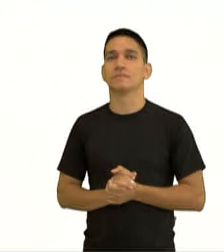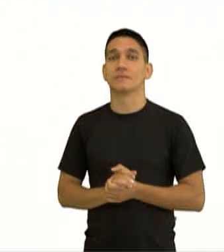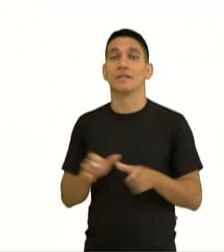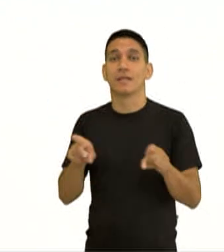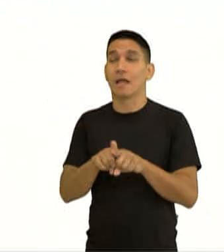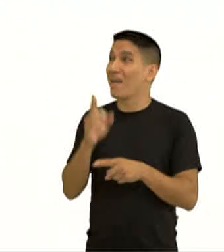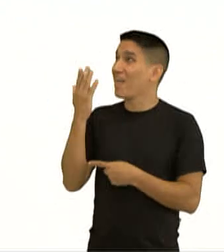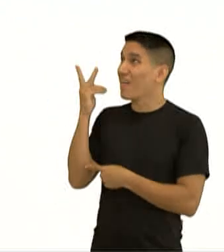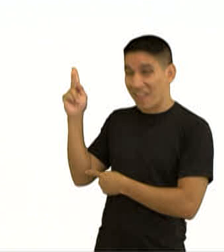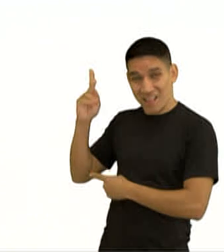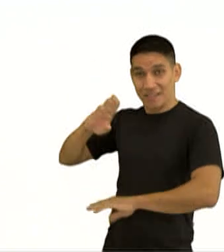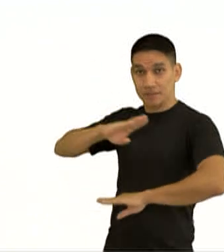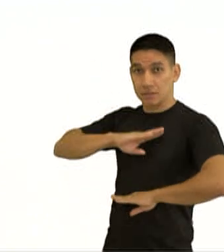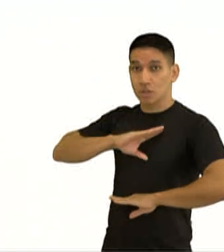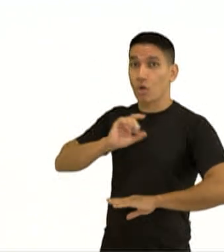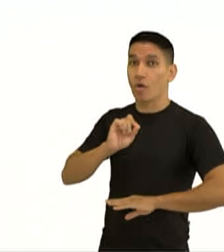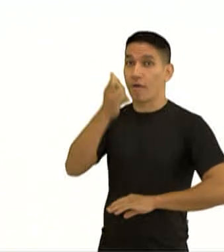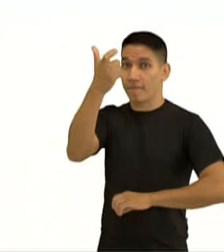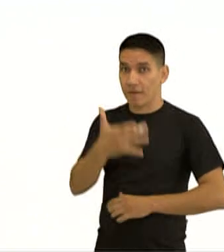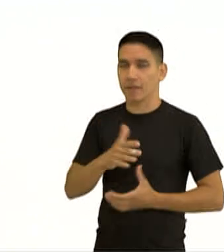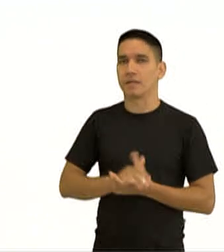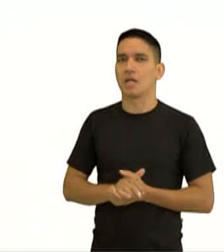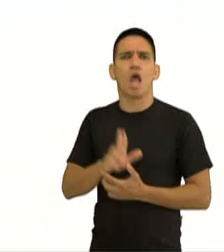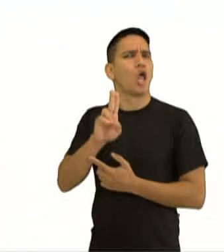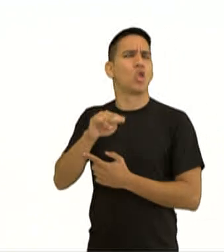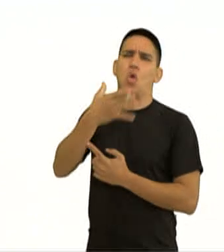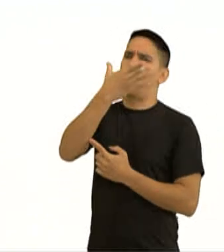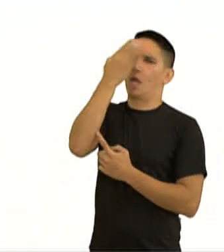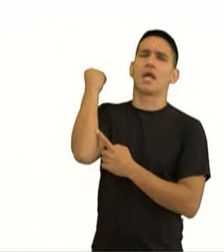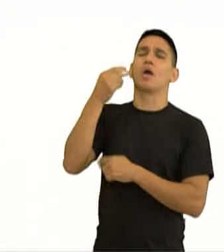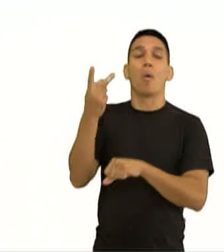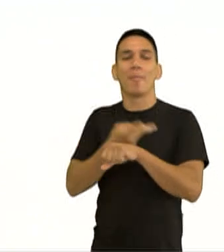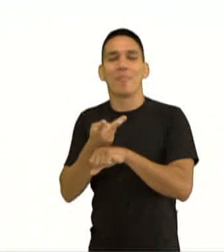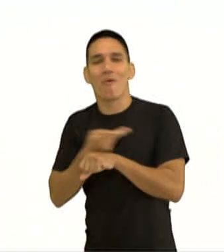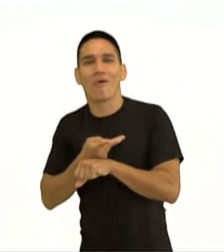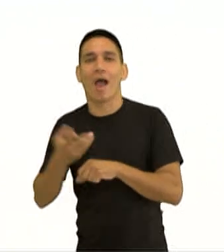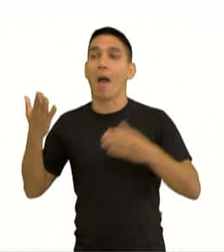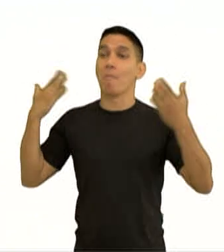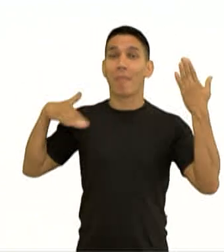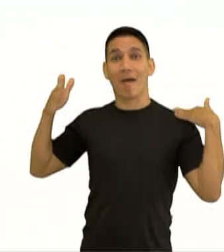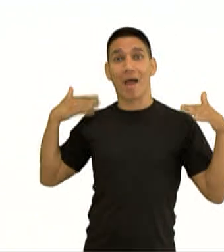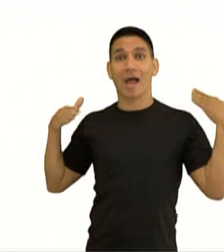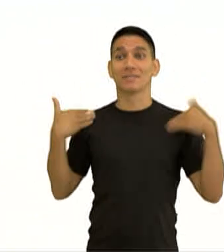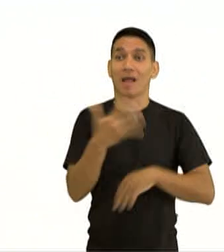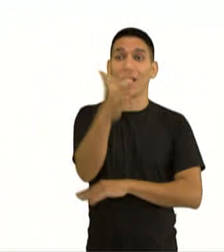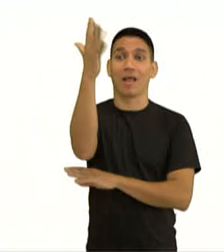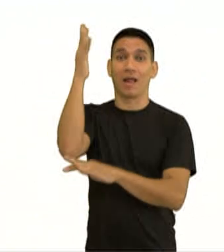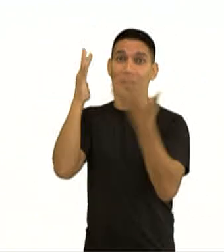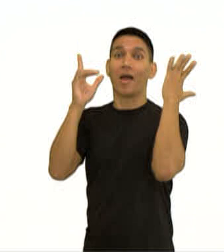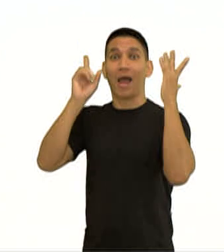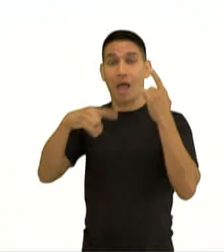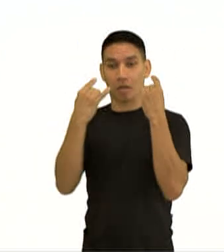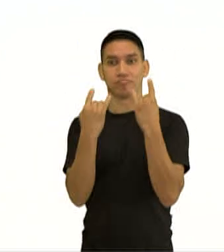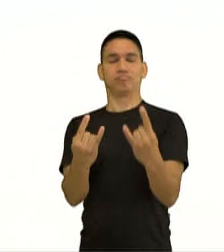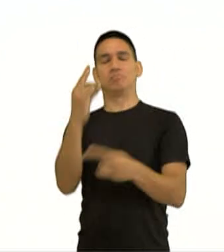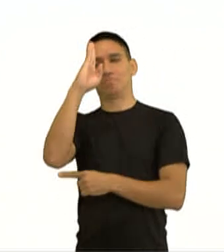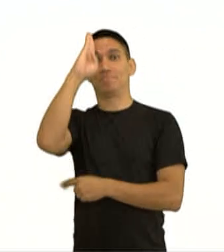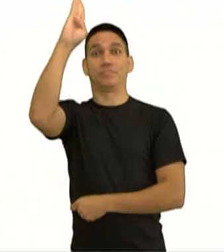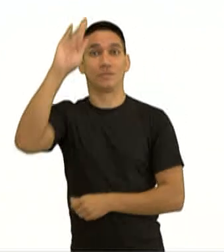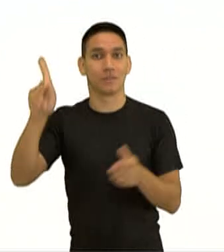nesse caso, nunca se esqueça de tentar ou buscar o ecoturismo. É uma das atrações principais, um dos